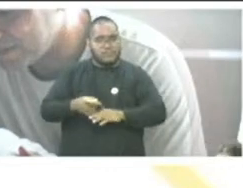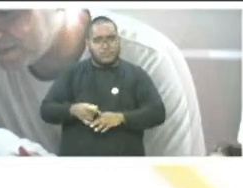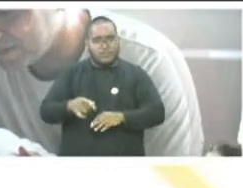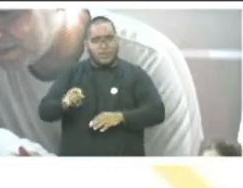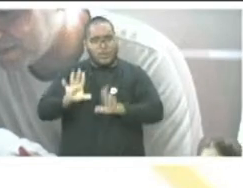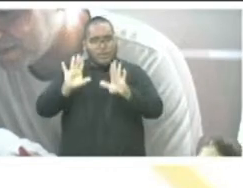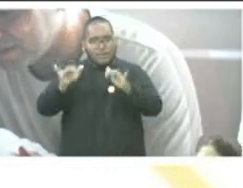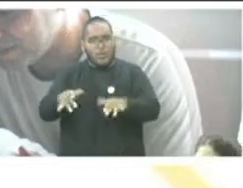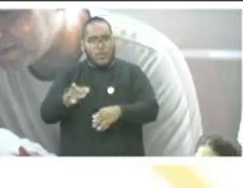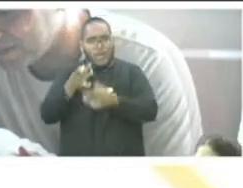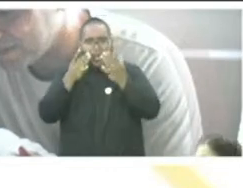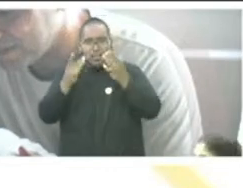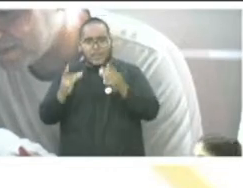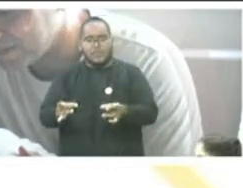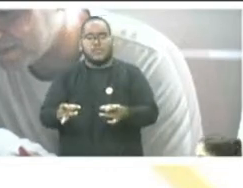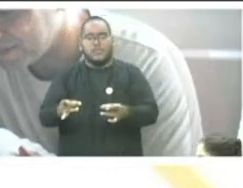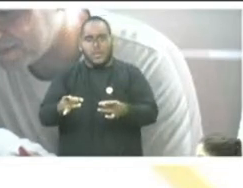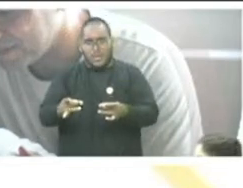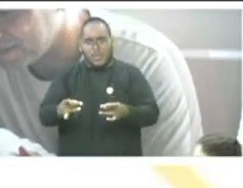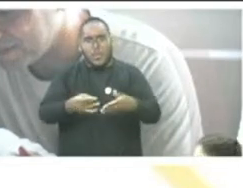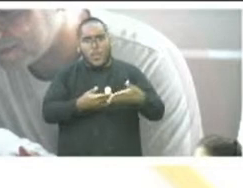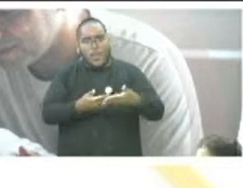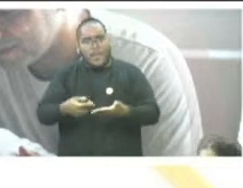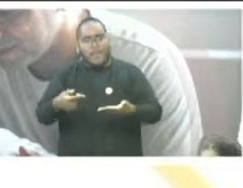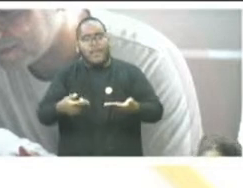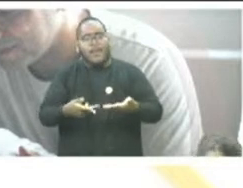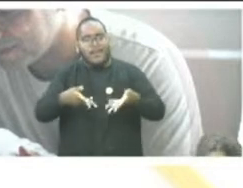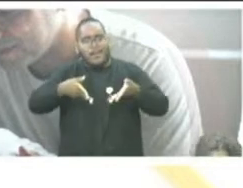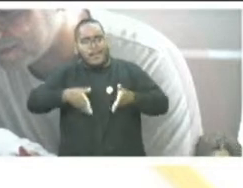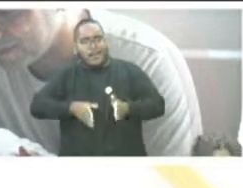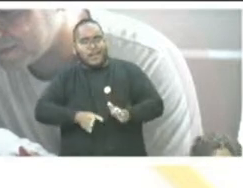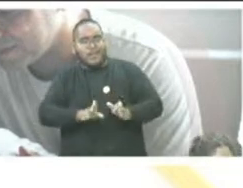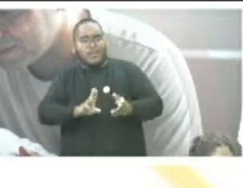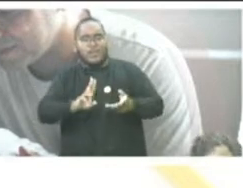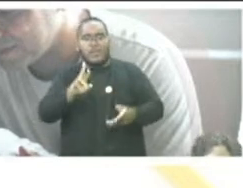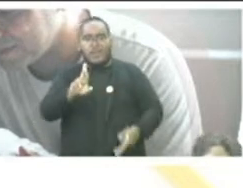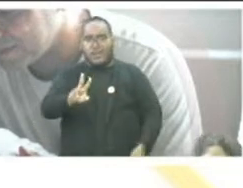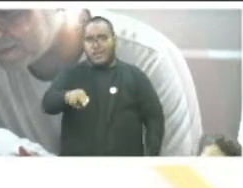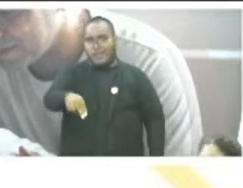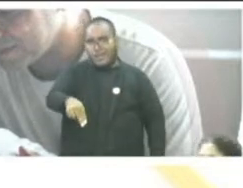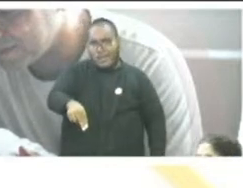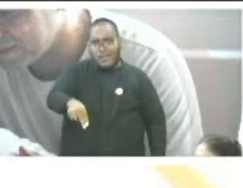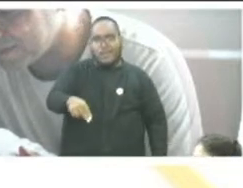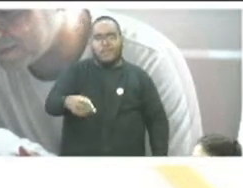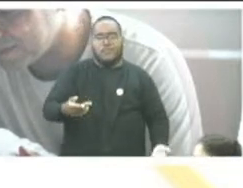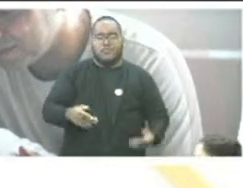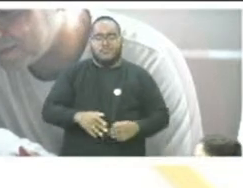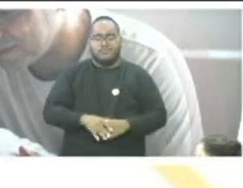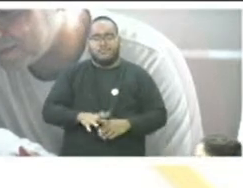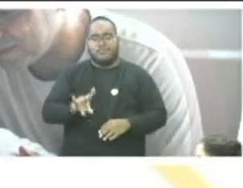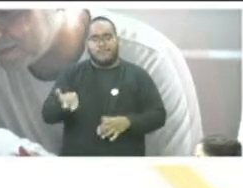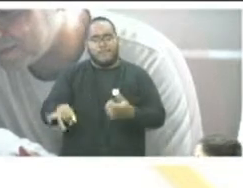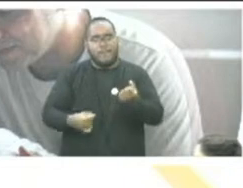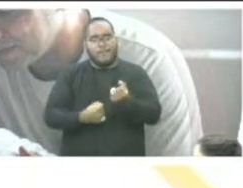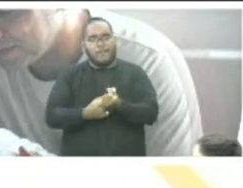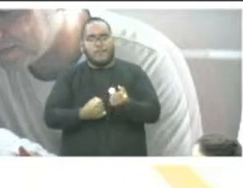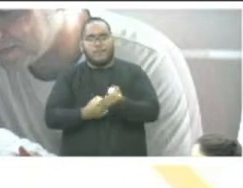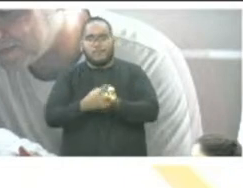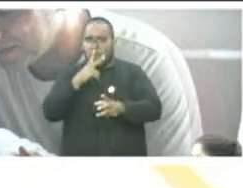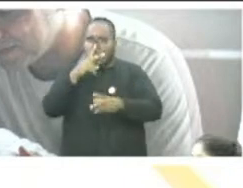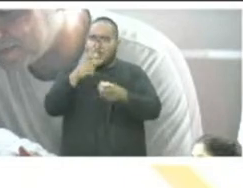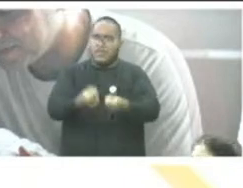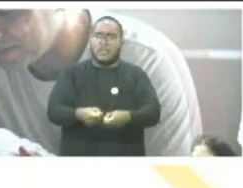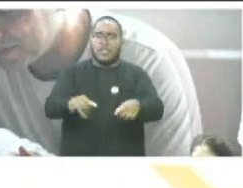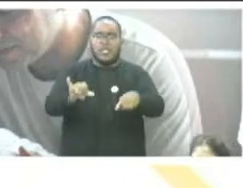baixo peso, potencialmente grave, e as notas técnicas vão subsidiar e fortalecer essa estratégia.